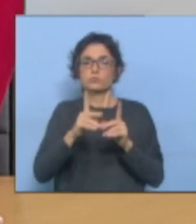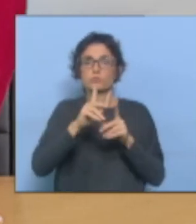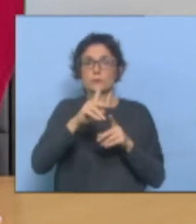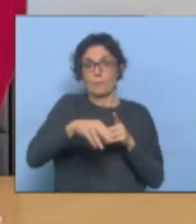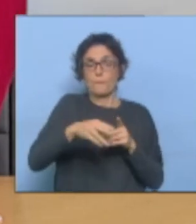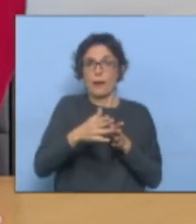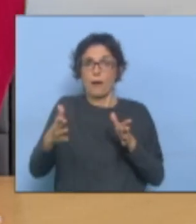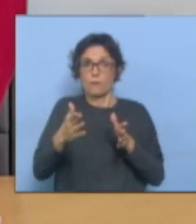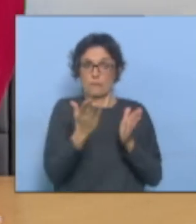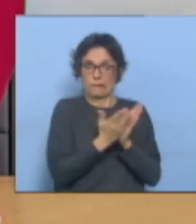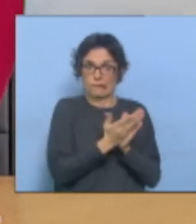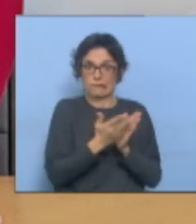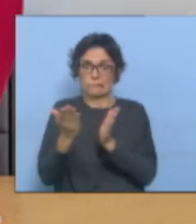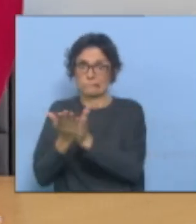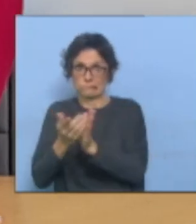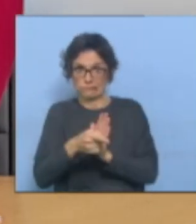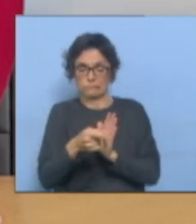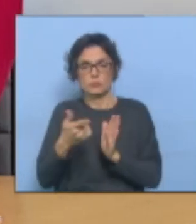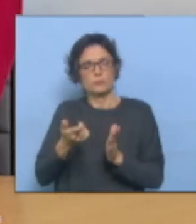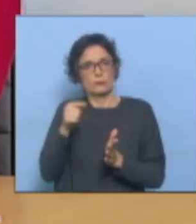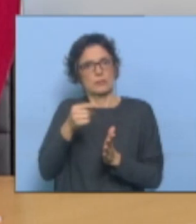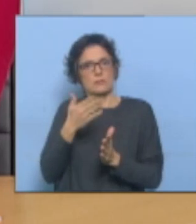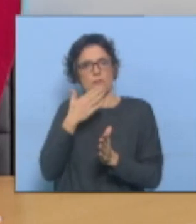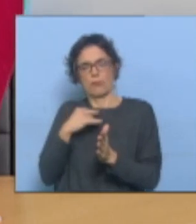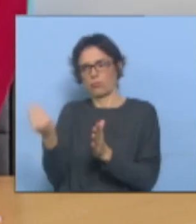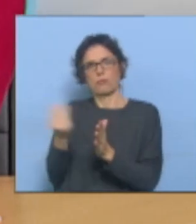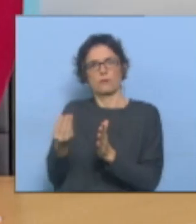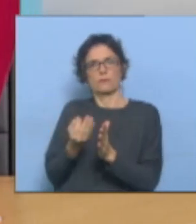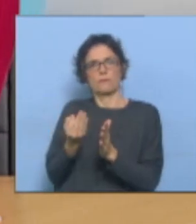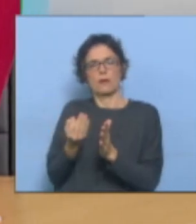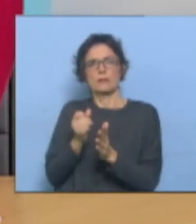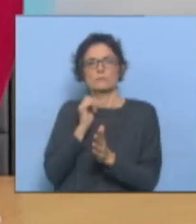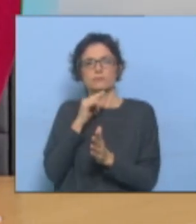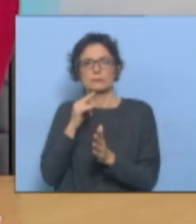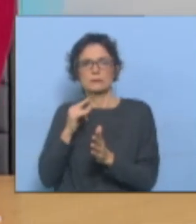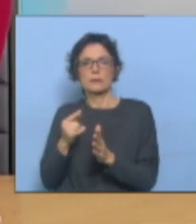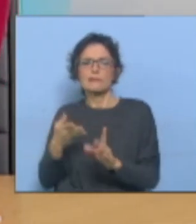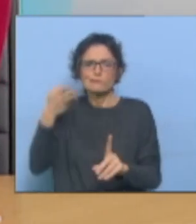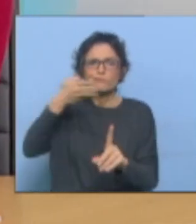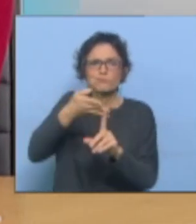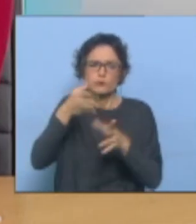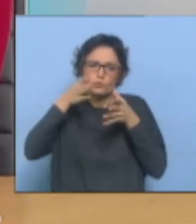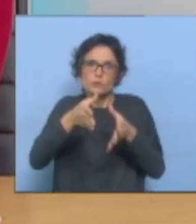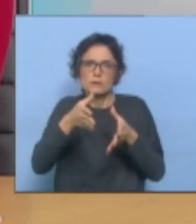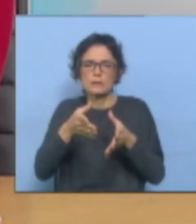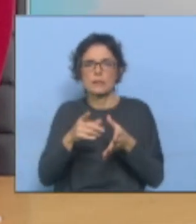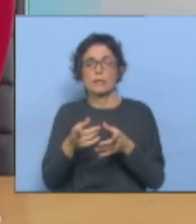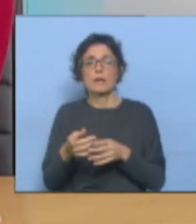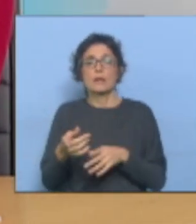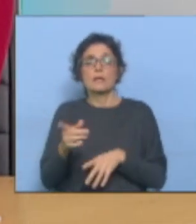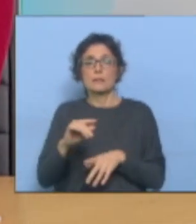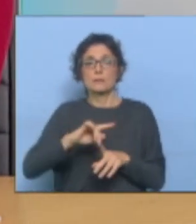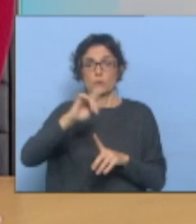para estar em missão, têm essa disponibilidade para estar em missão durante uma semana, mas depois, ao longo do ano, através dos núcleos de estudantes